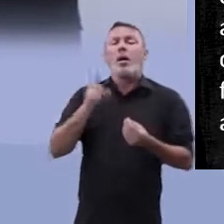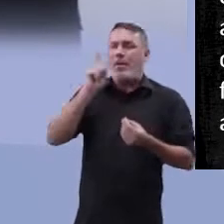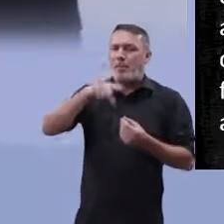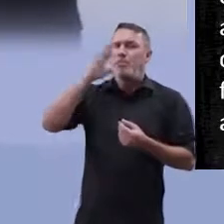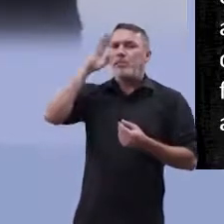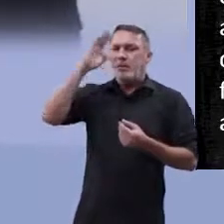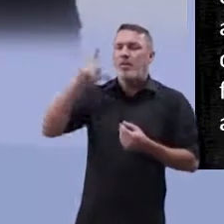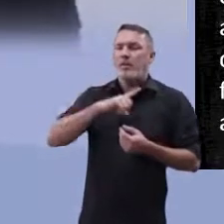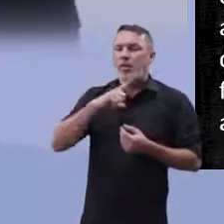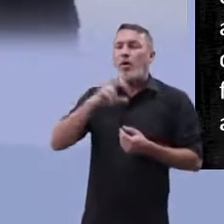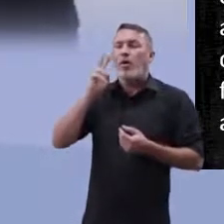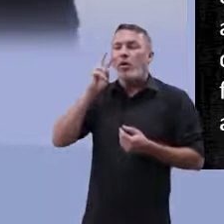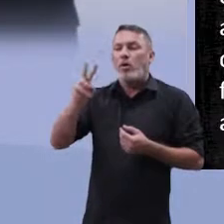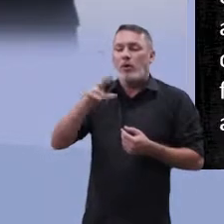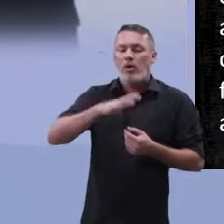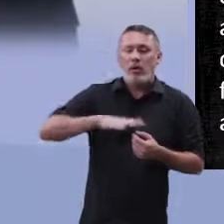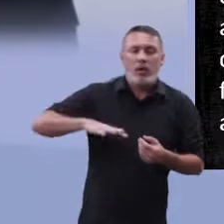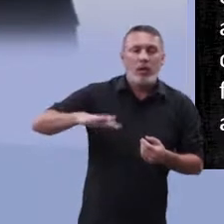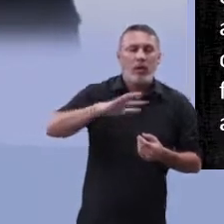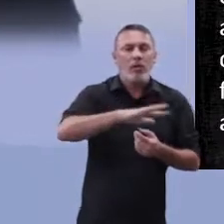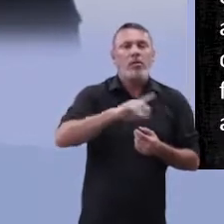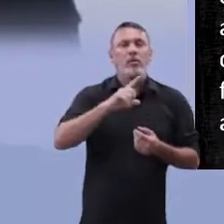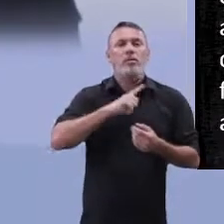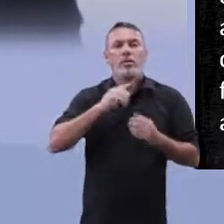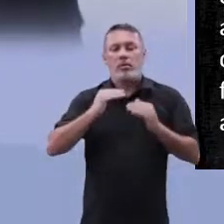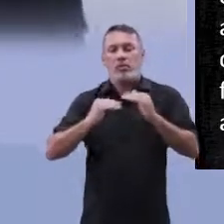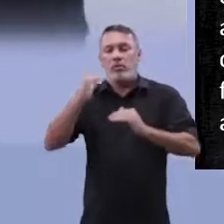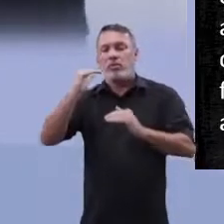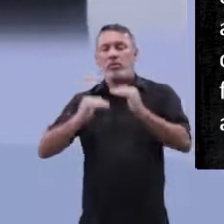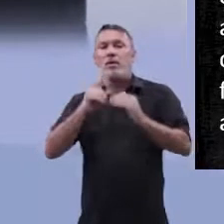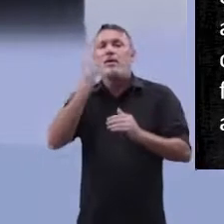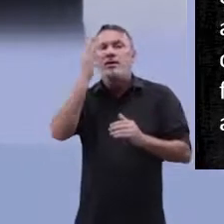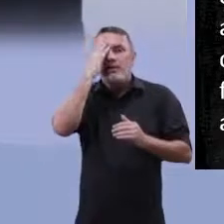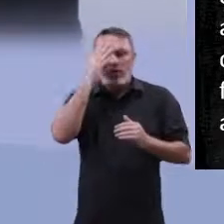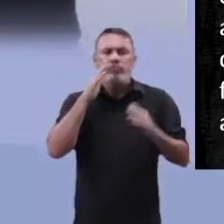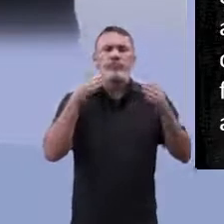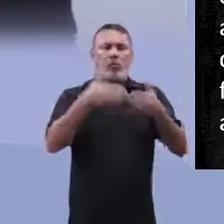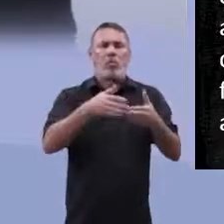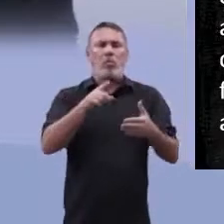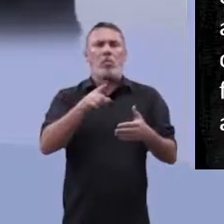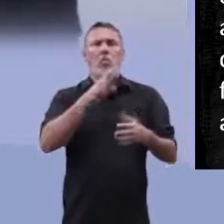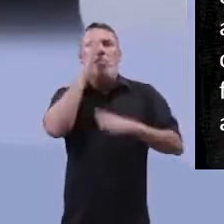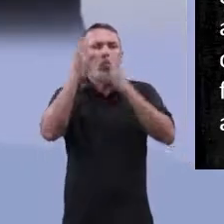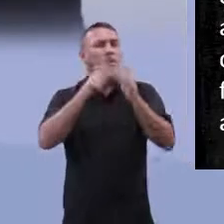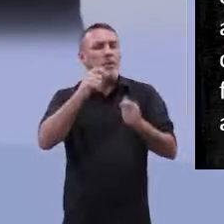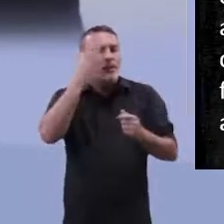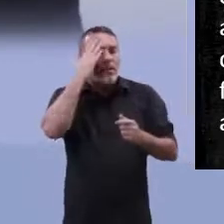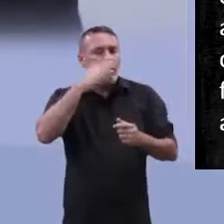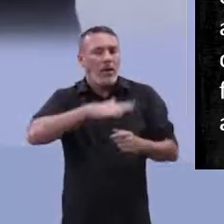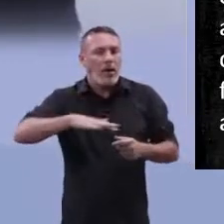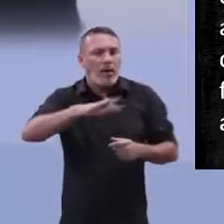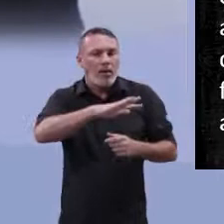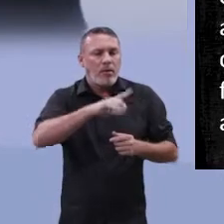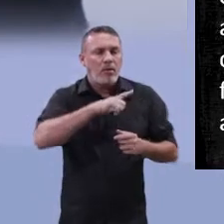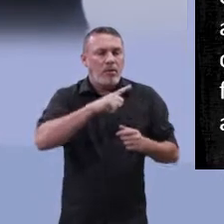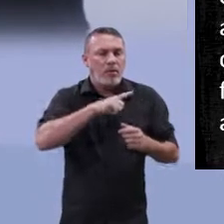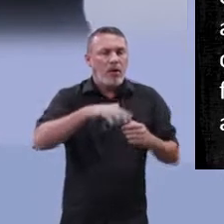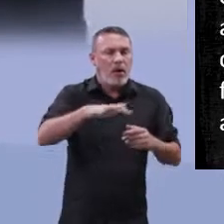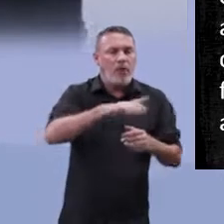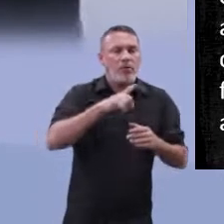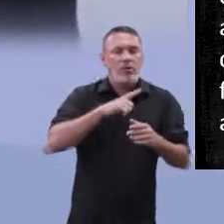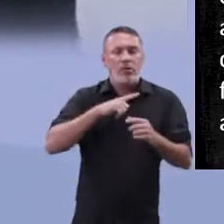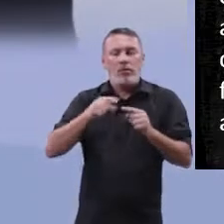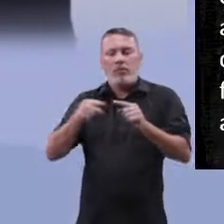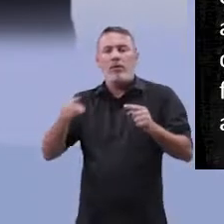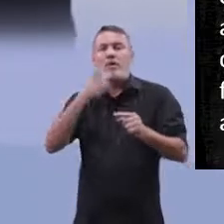espacial? Principalmente, meu hacker, áreas e volumes. Você tem que dominar as